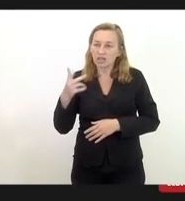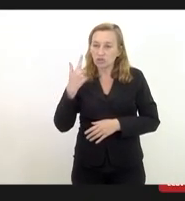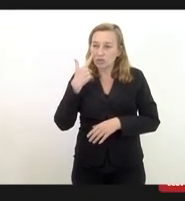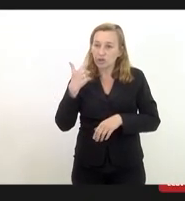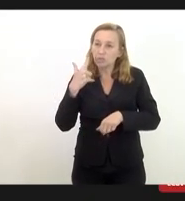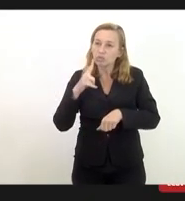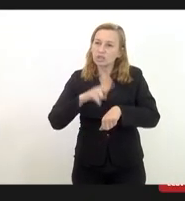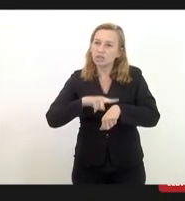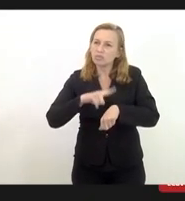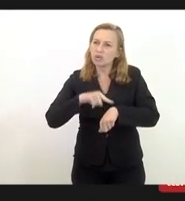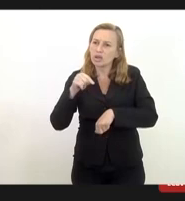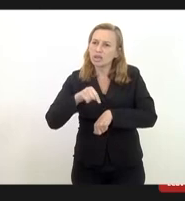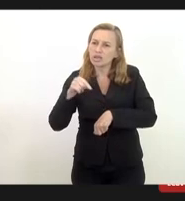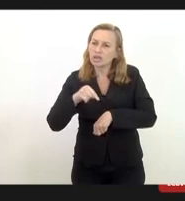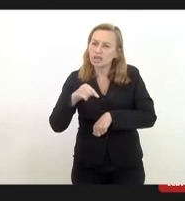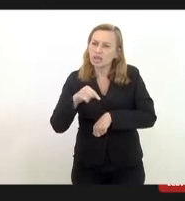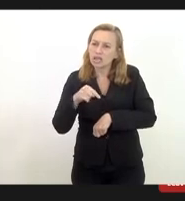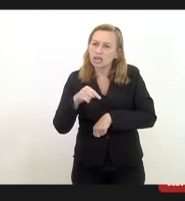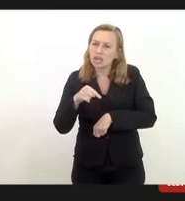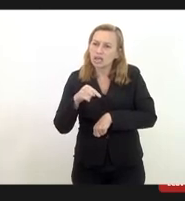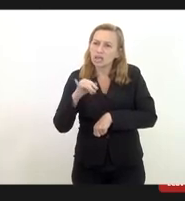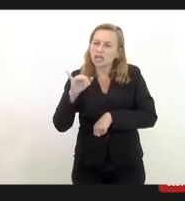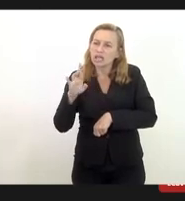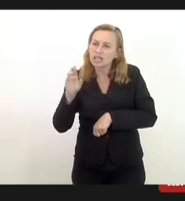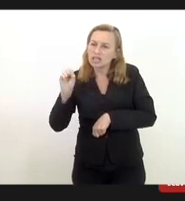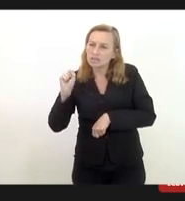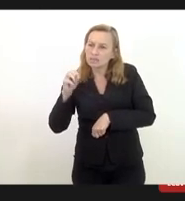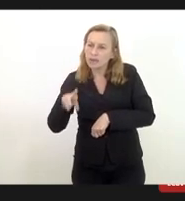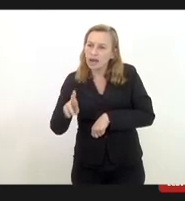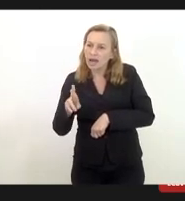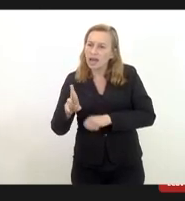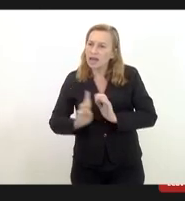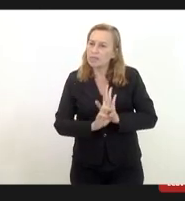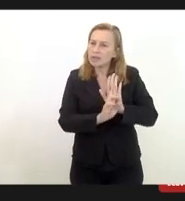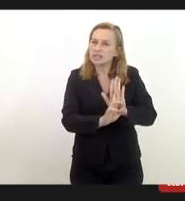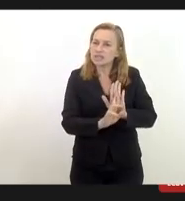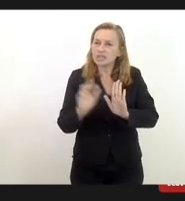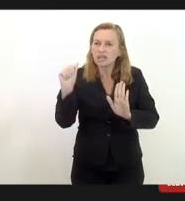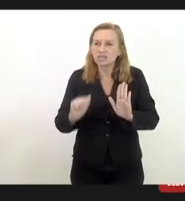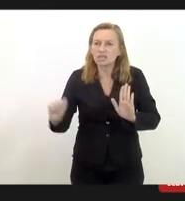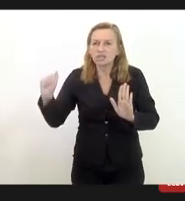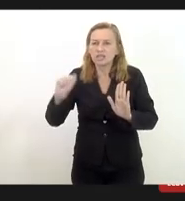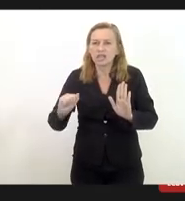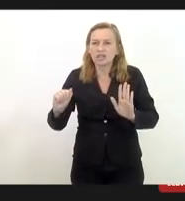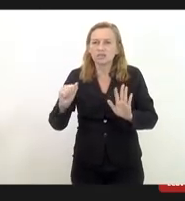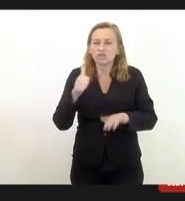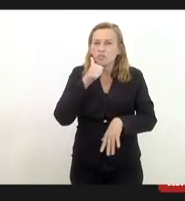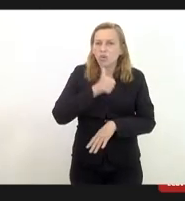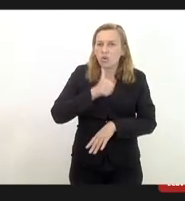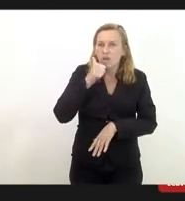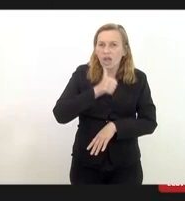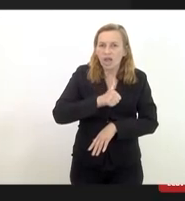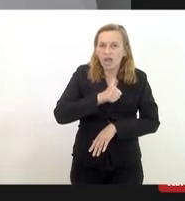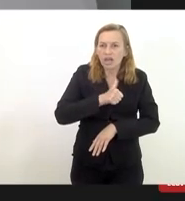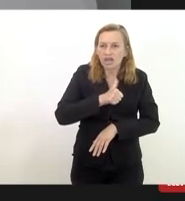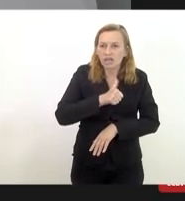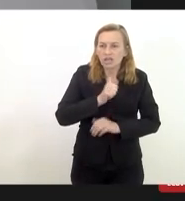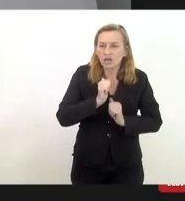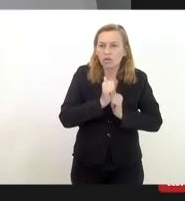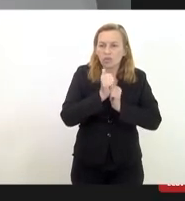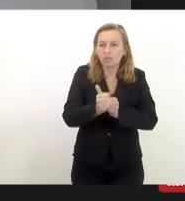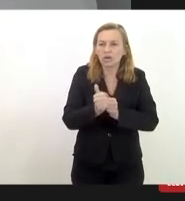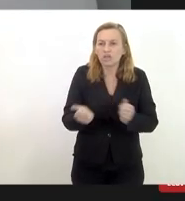aqui, o senhor Irismar, que representa aqui a Associação de Mulheres, que está acompanhando junto